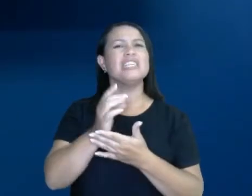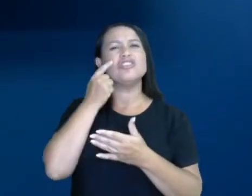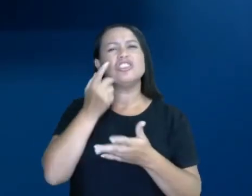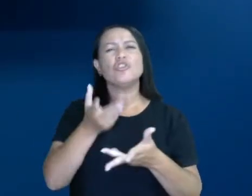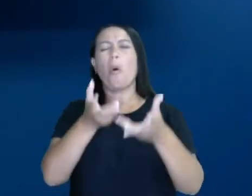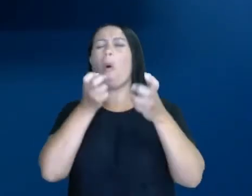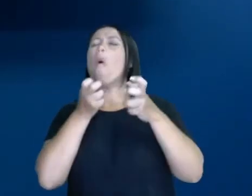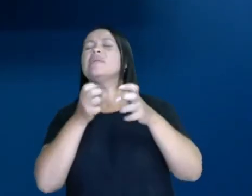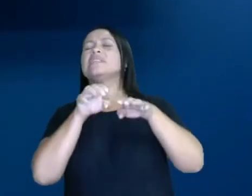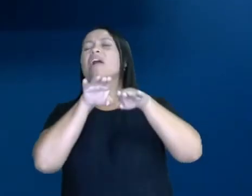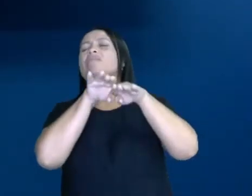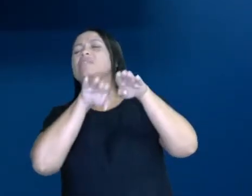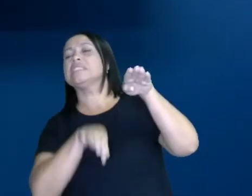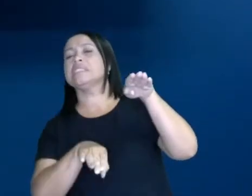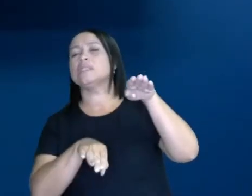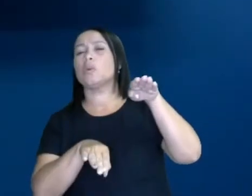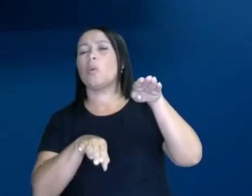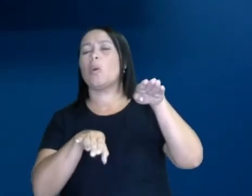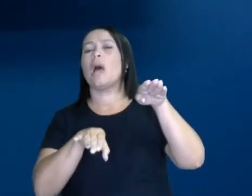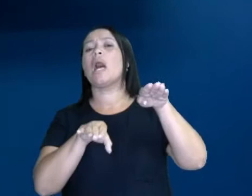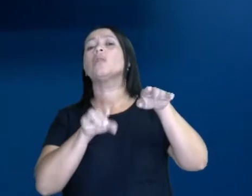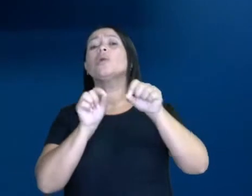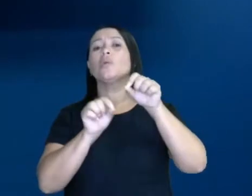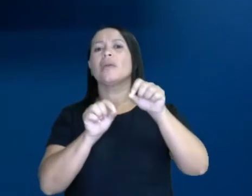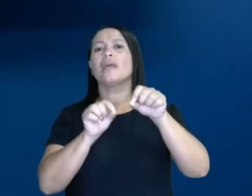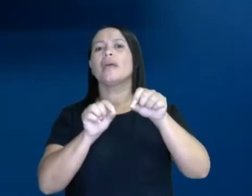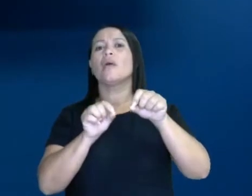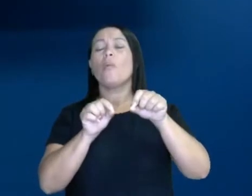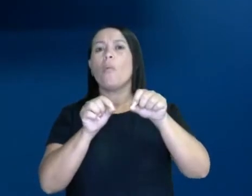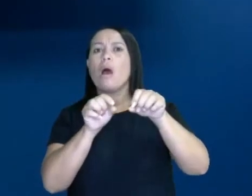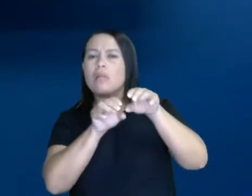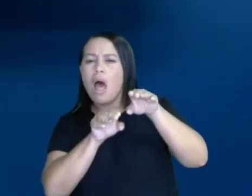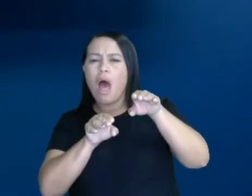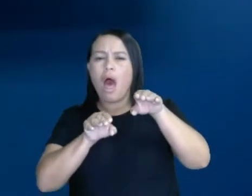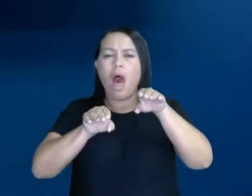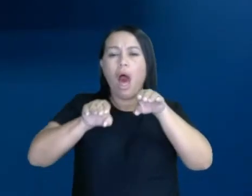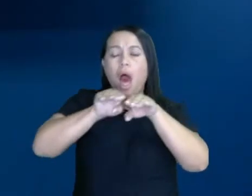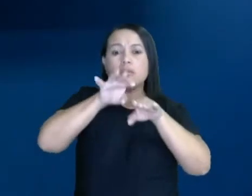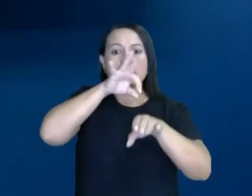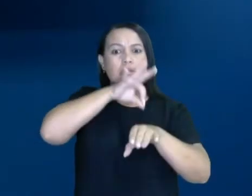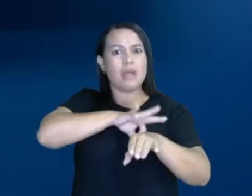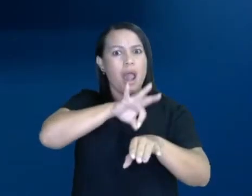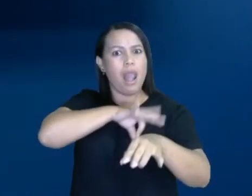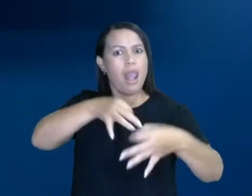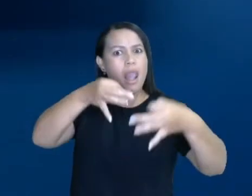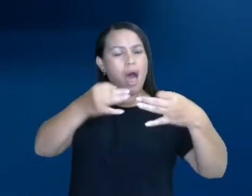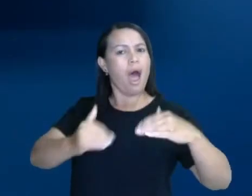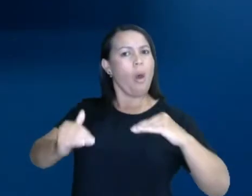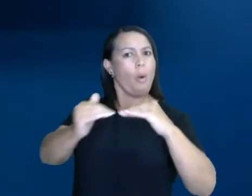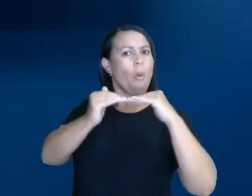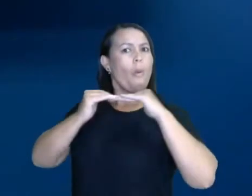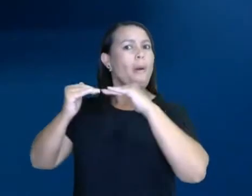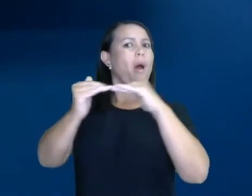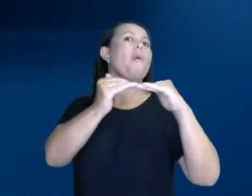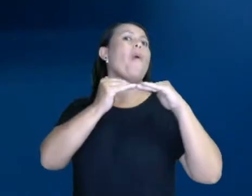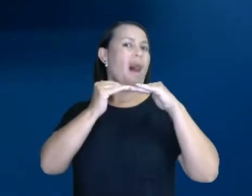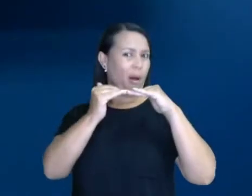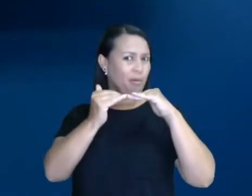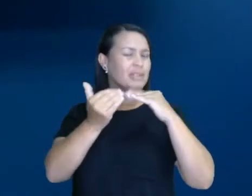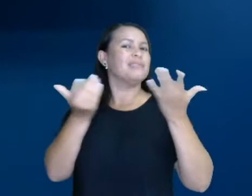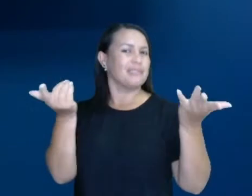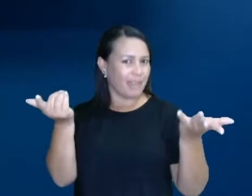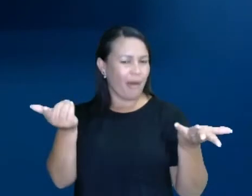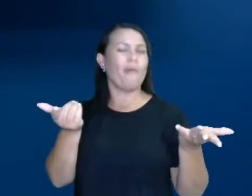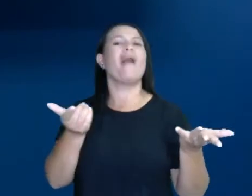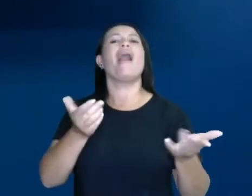desigualdade social quando a gente passa a ter salários mais justos, uma distribuição de renda mais justa através do salário. E